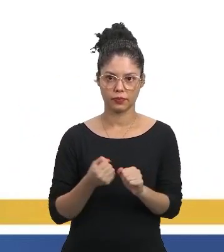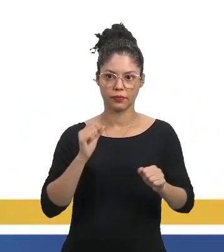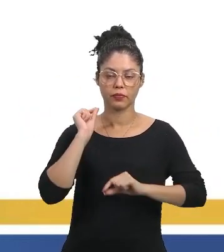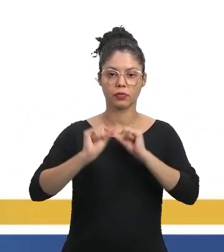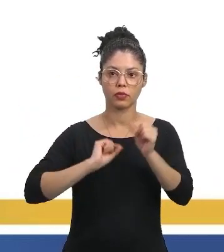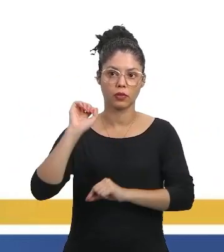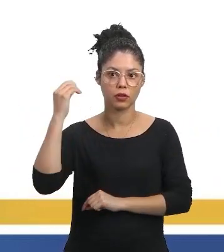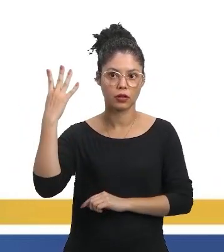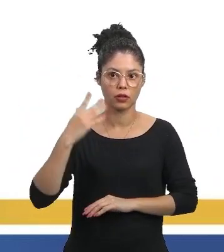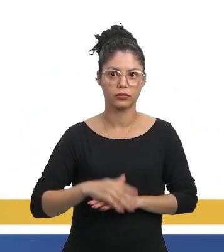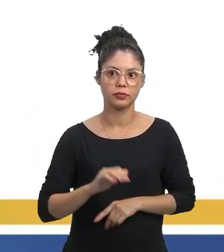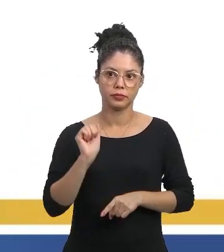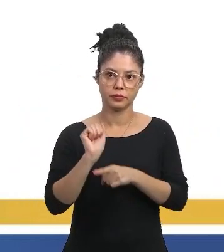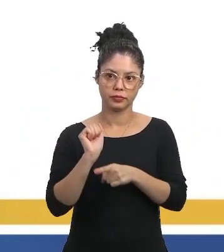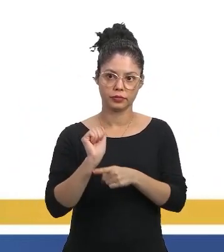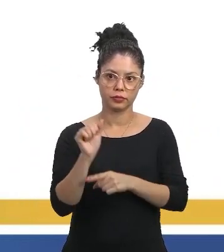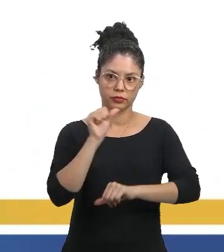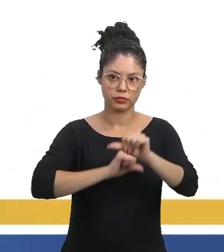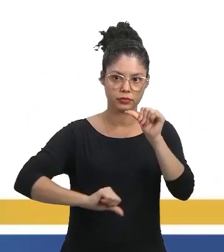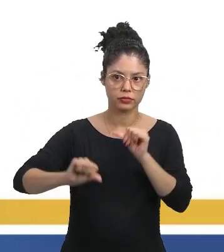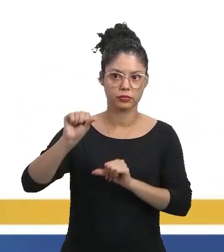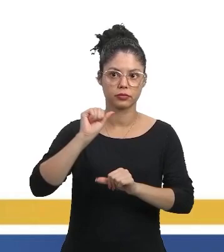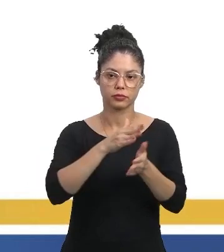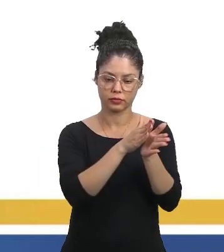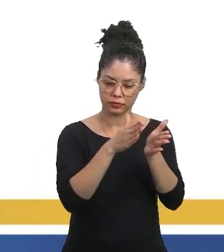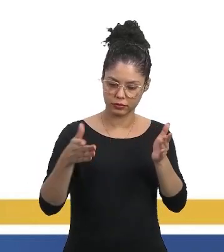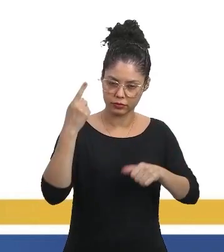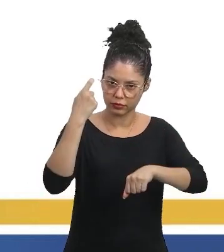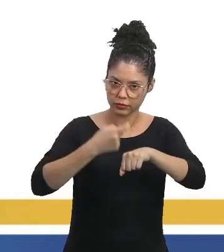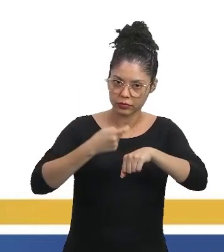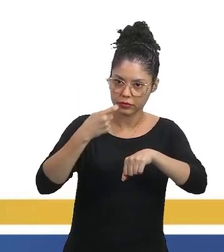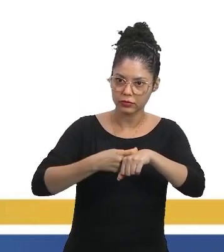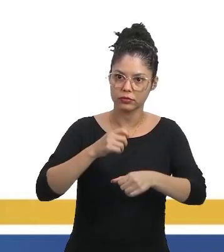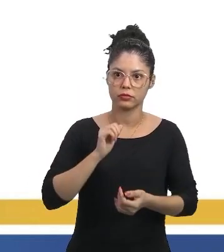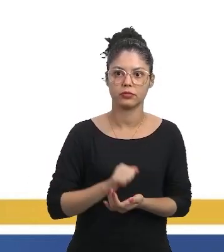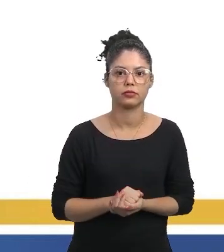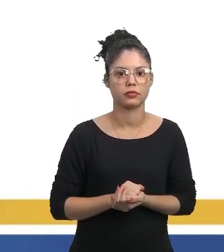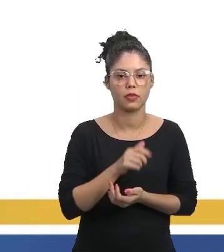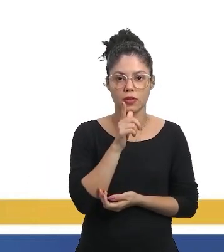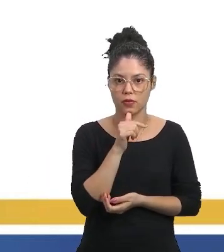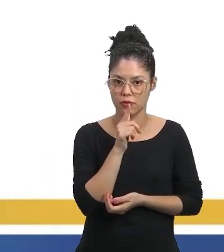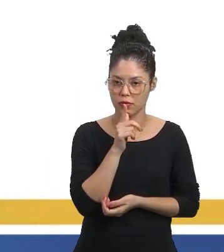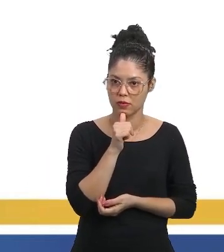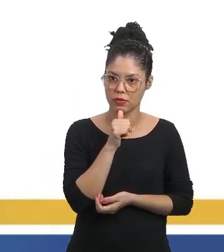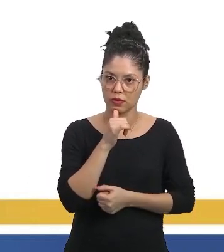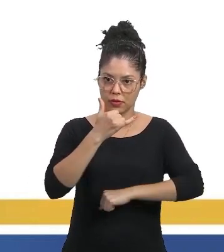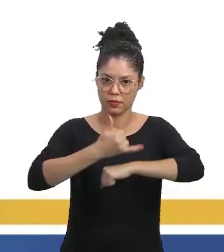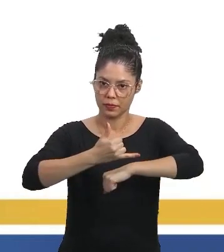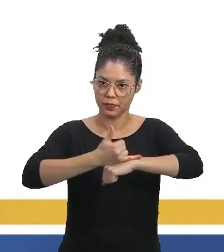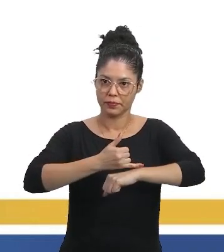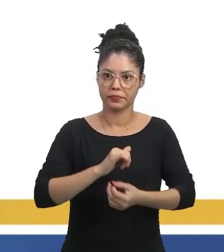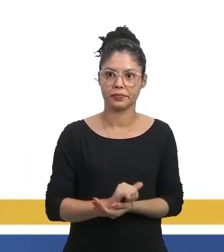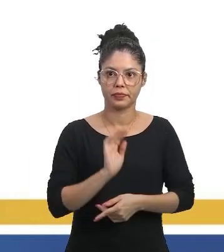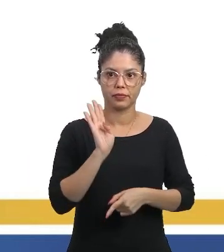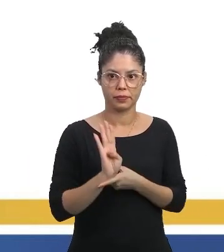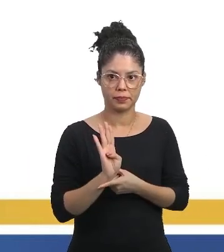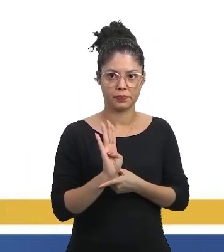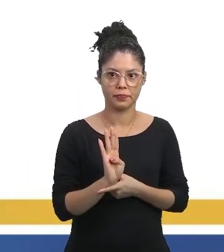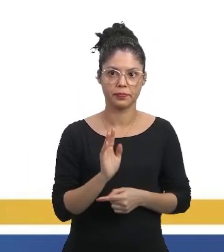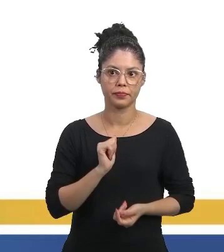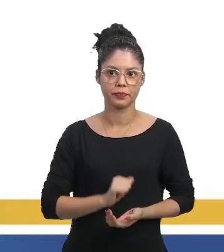quê? Alternativa A. Mudança da fase sólida para a fase líquida do elemento metálico.